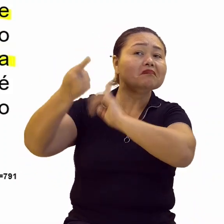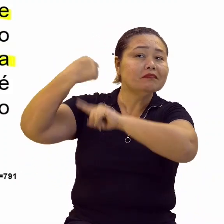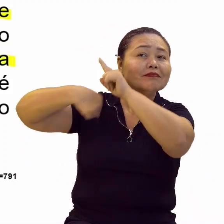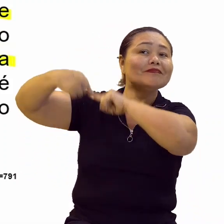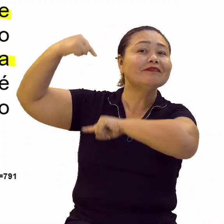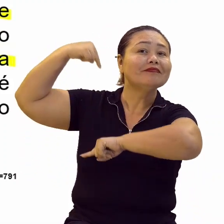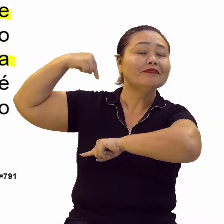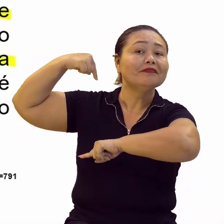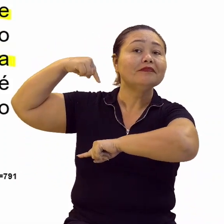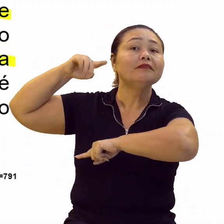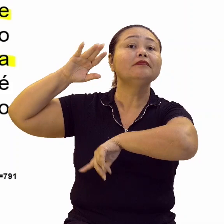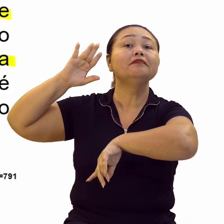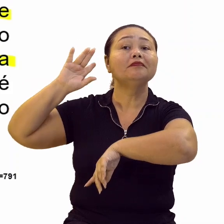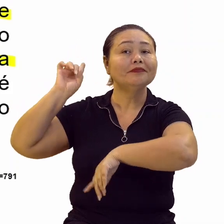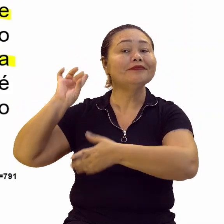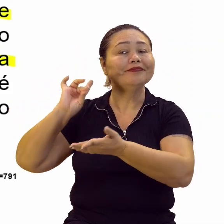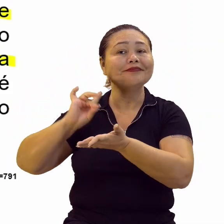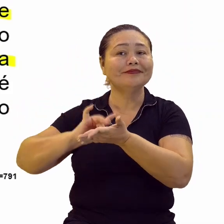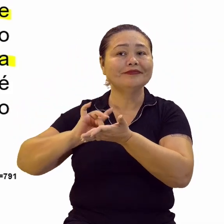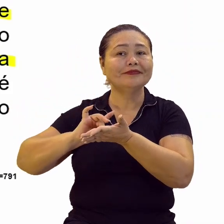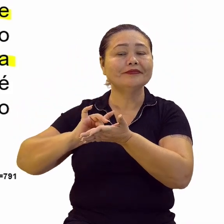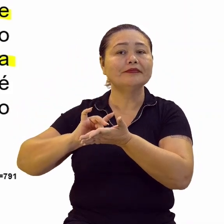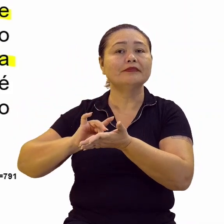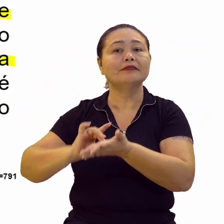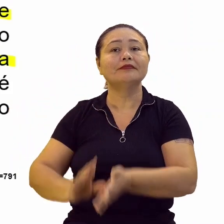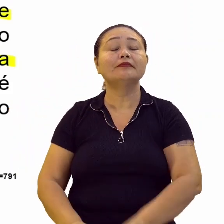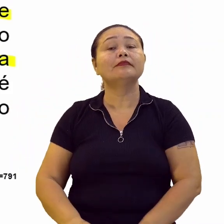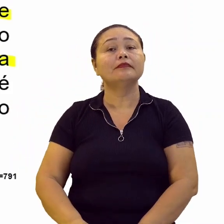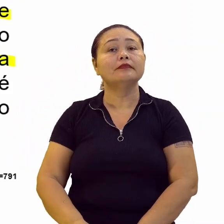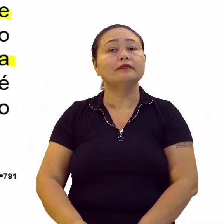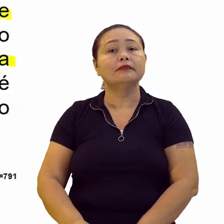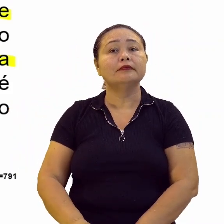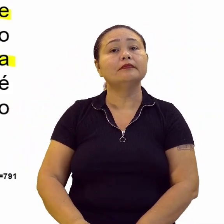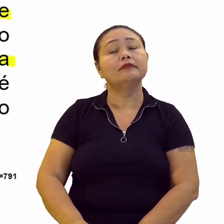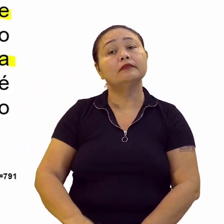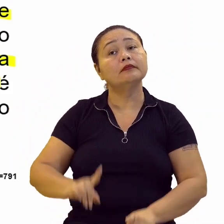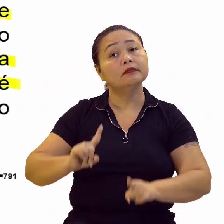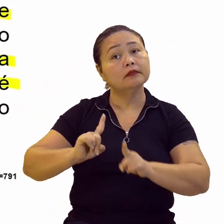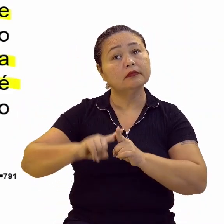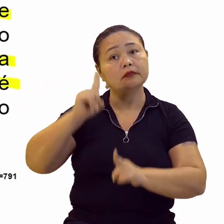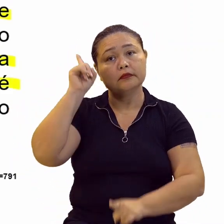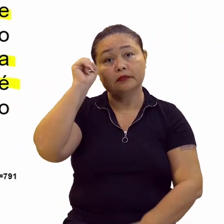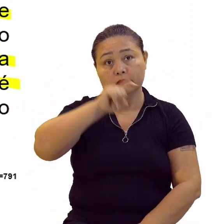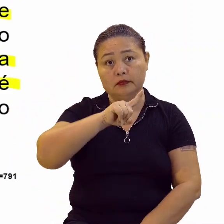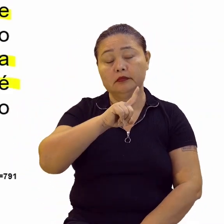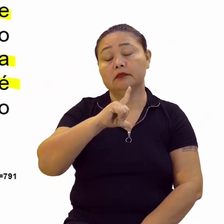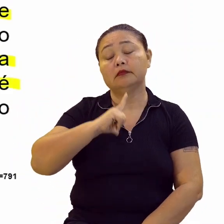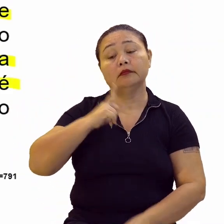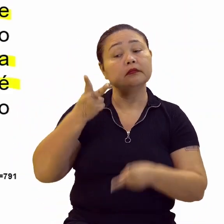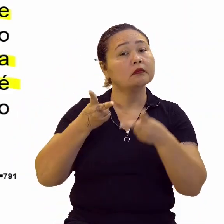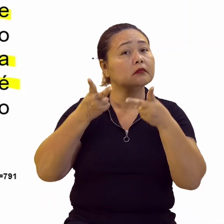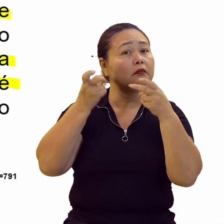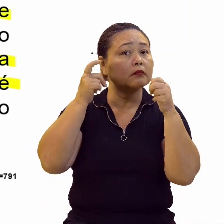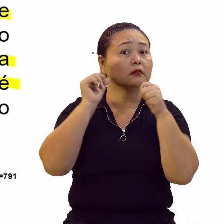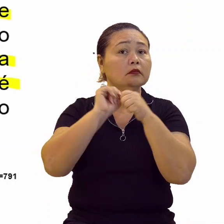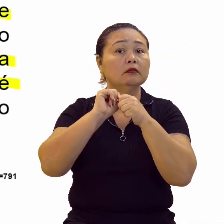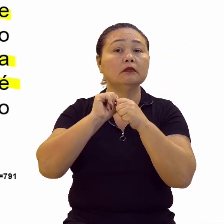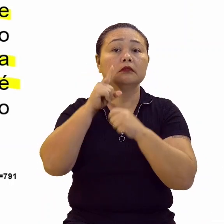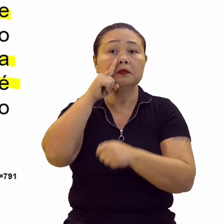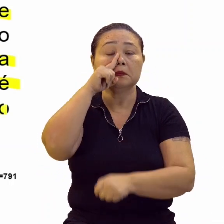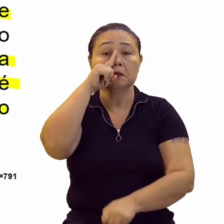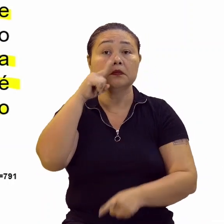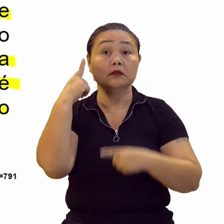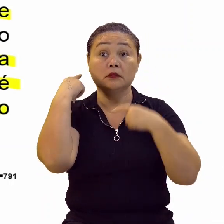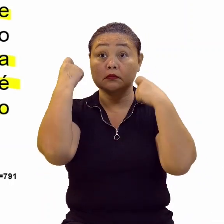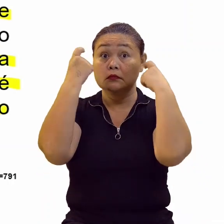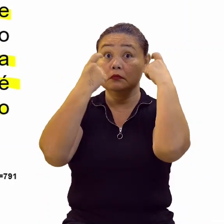atrás. Verdade, né, gente? Verdade. Mais difícil ainda é percebermos os perigos